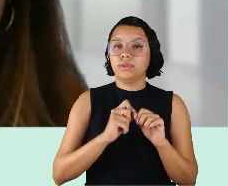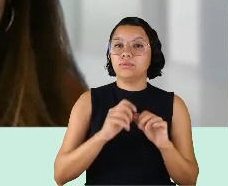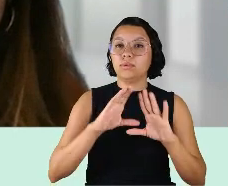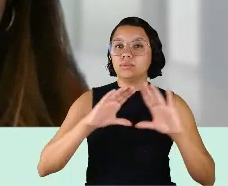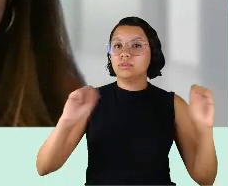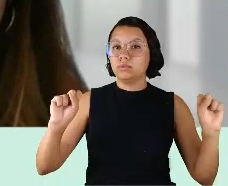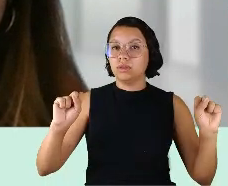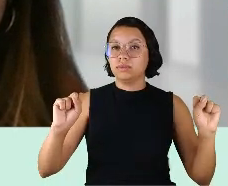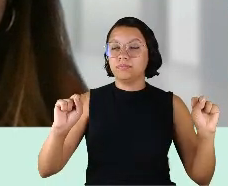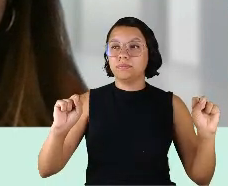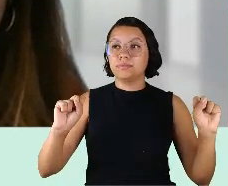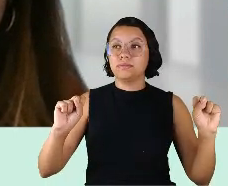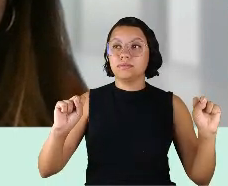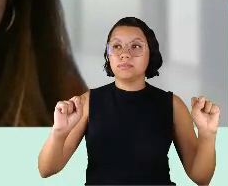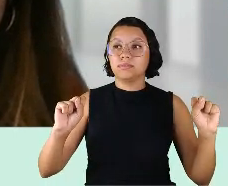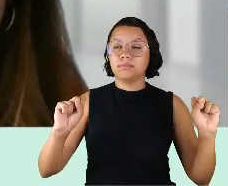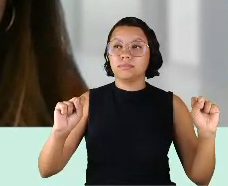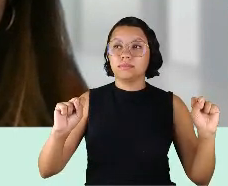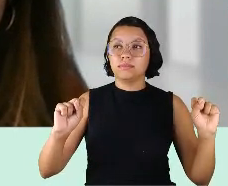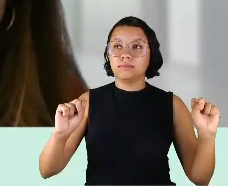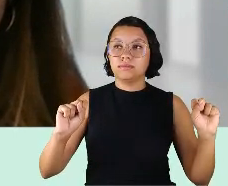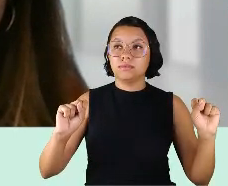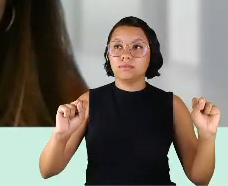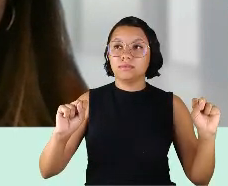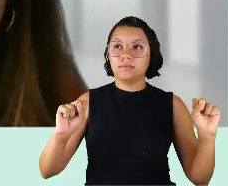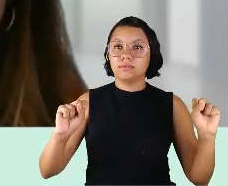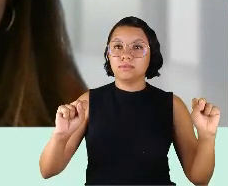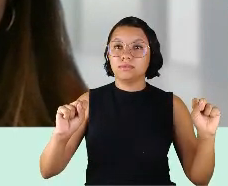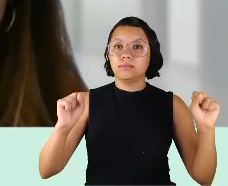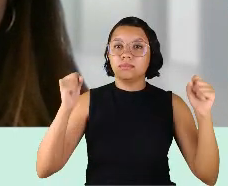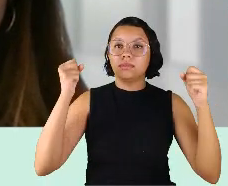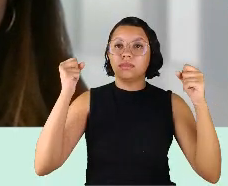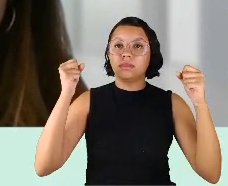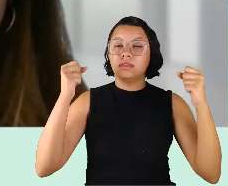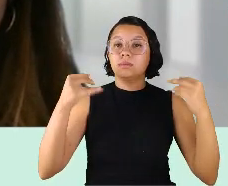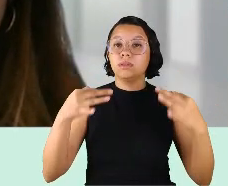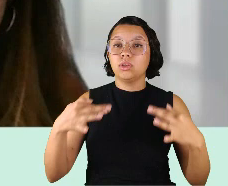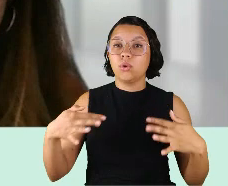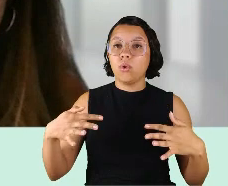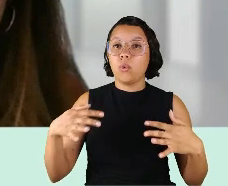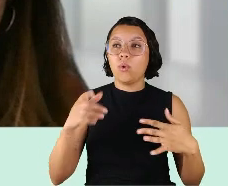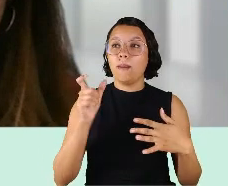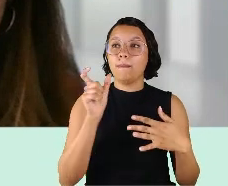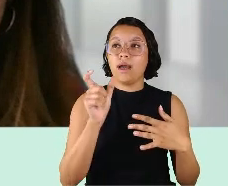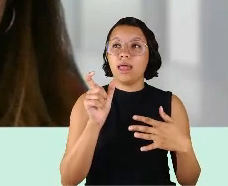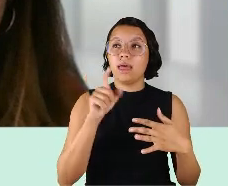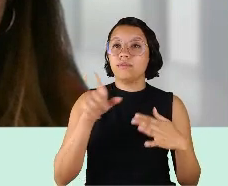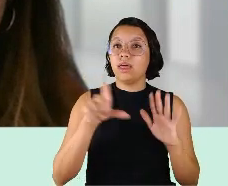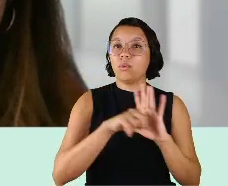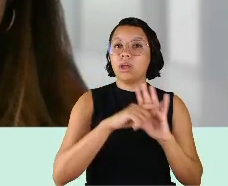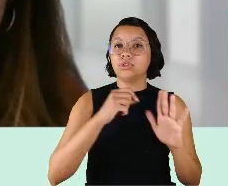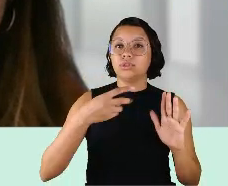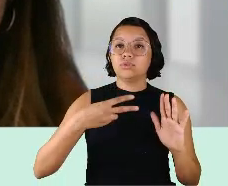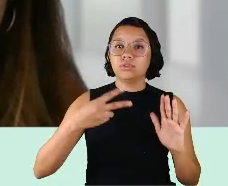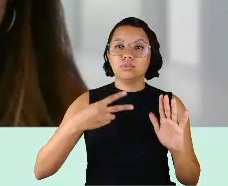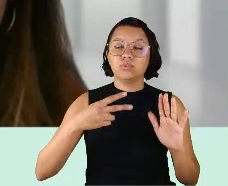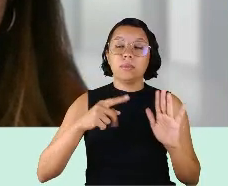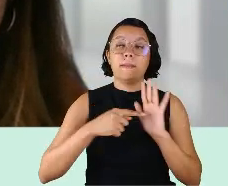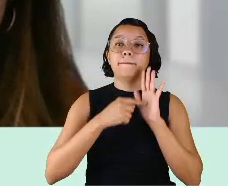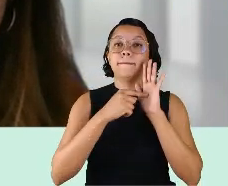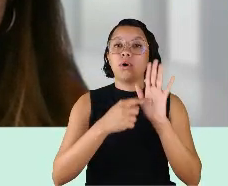pelos tribunais, que ela explicitou, a palavra está lá no artigo